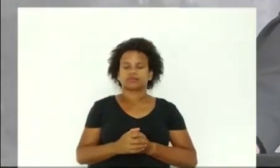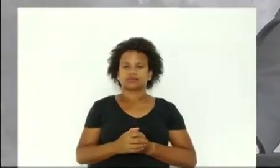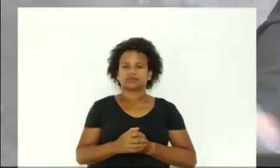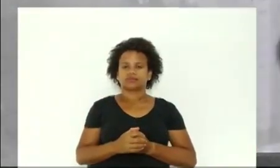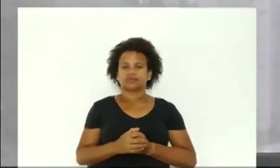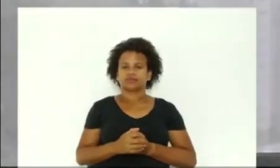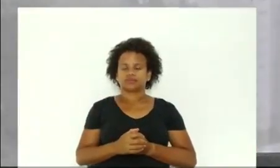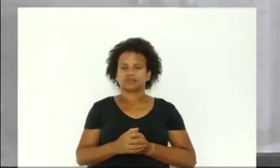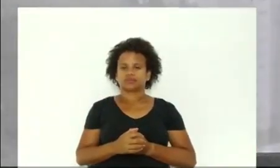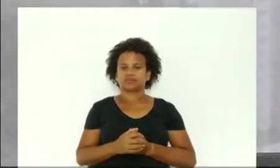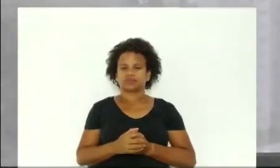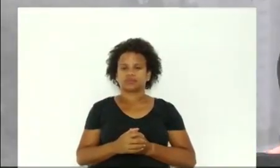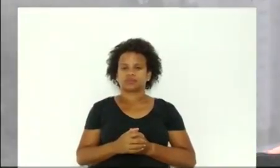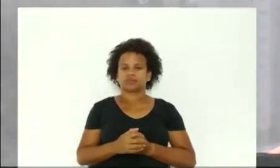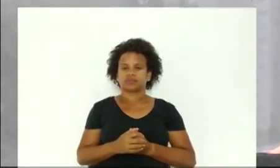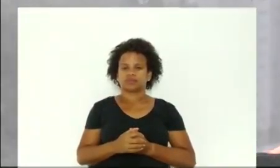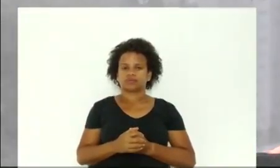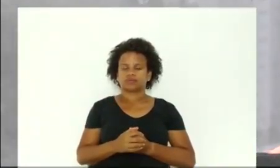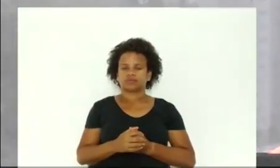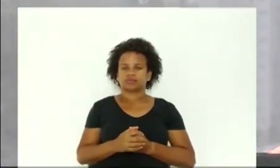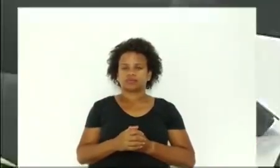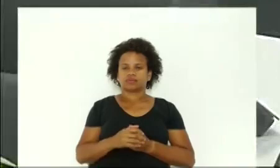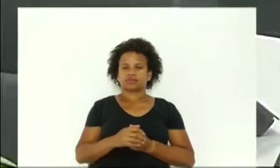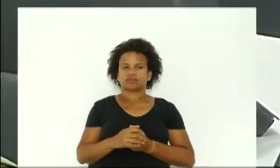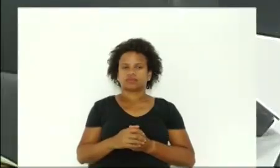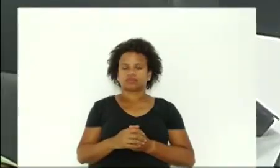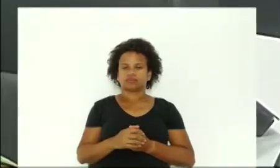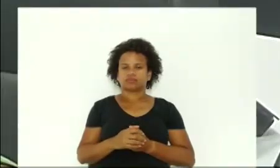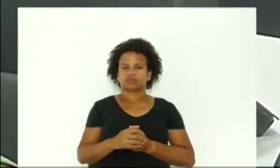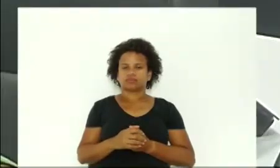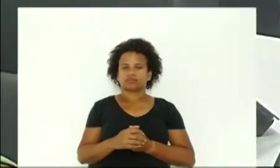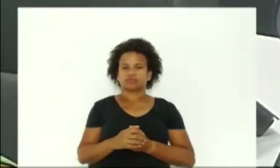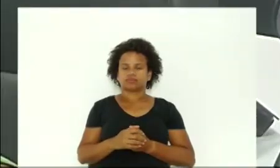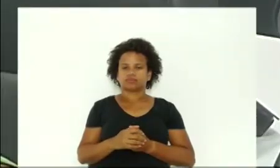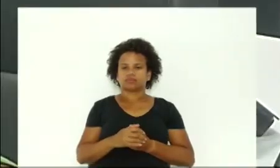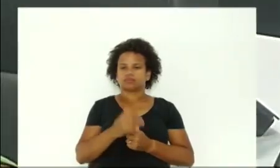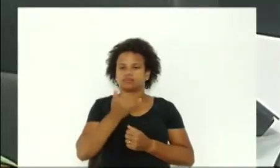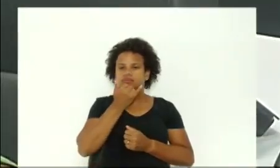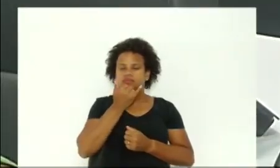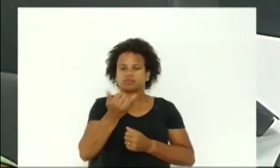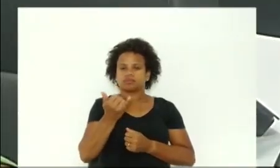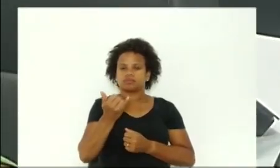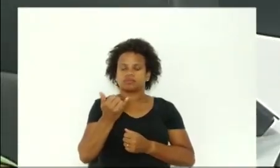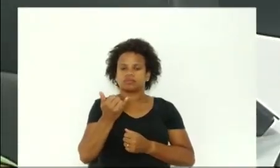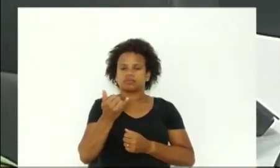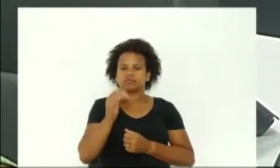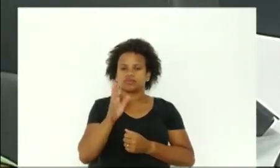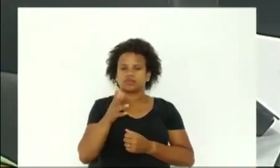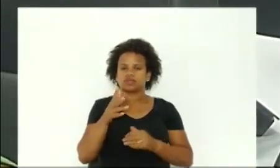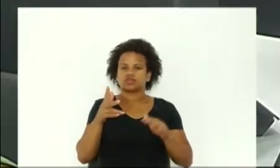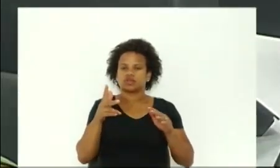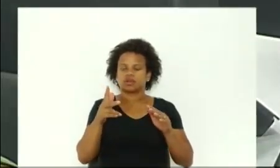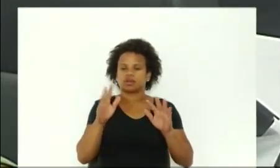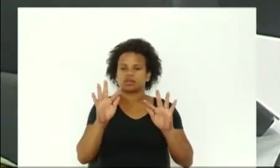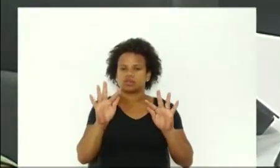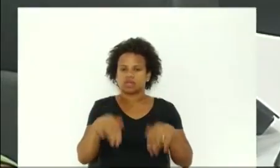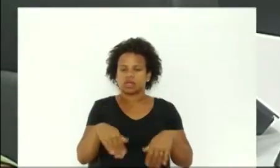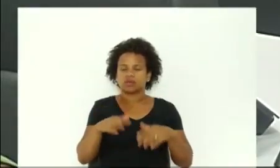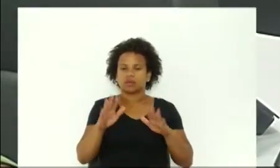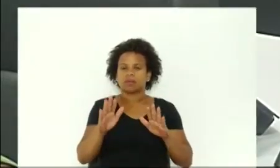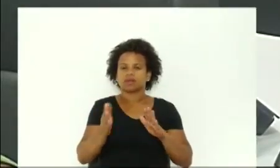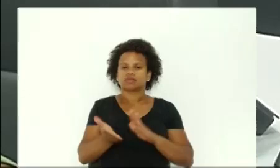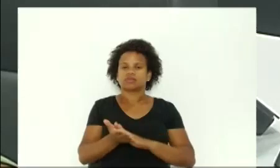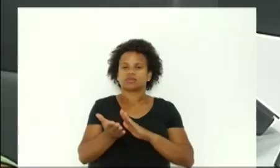Obrigado. Bom que não tem mais ninguém. Marcelo. Posso? Desculpa, já tinha encerrado, mas não podia deixar de parabenizar o